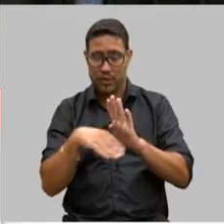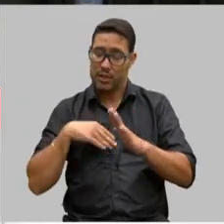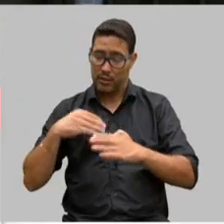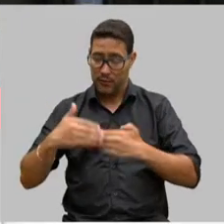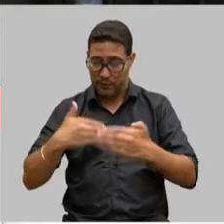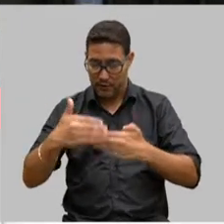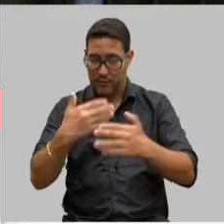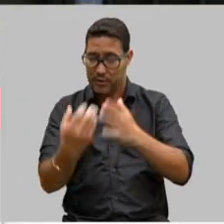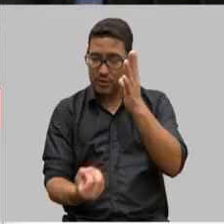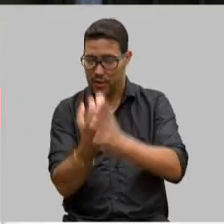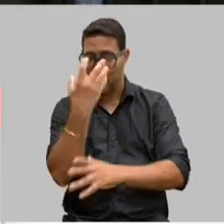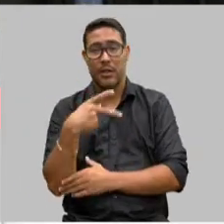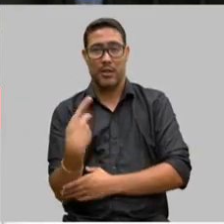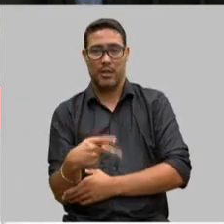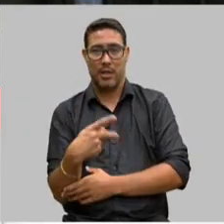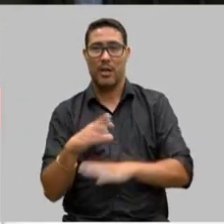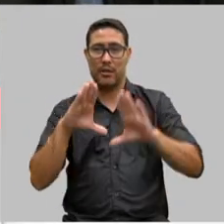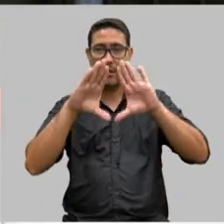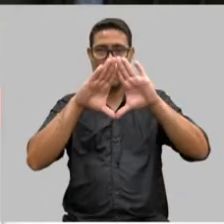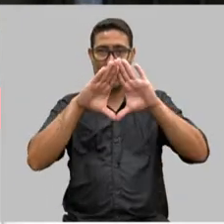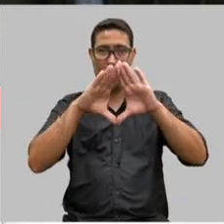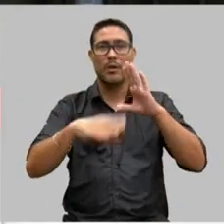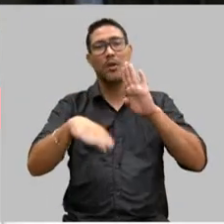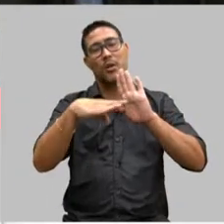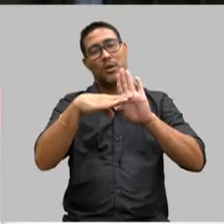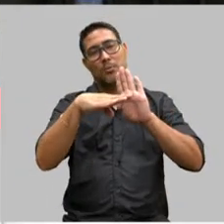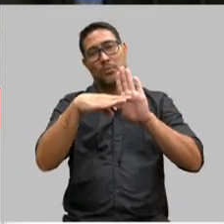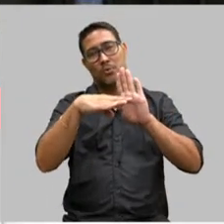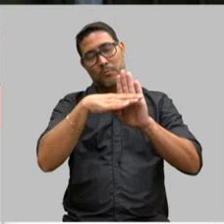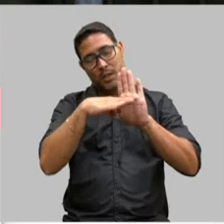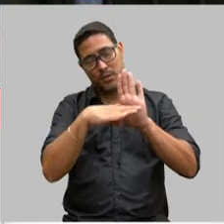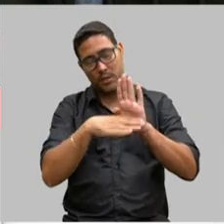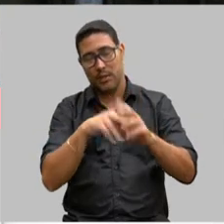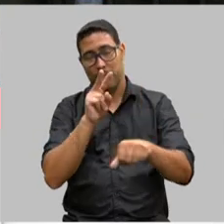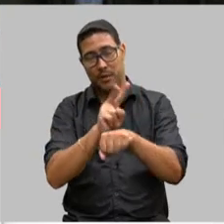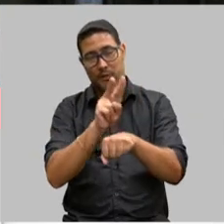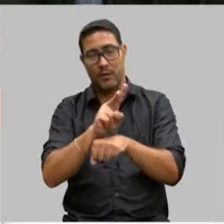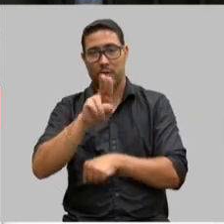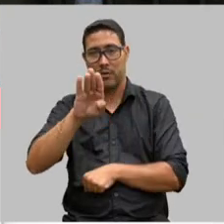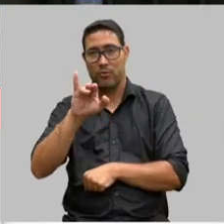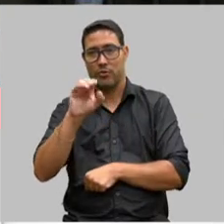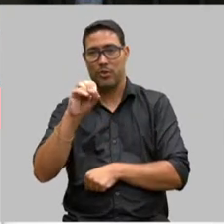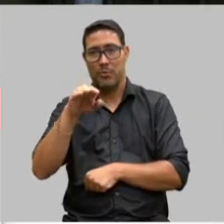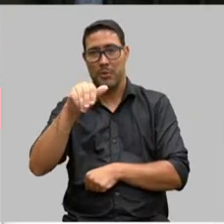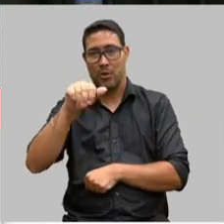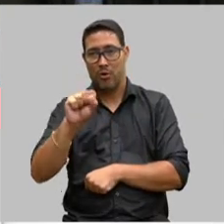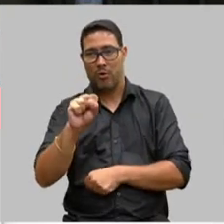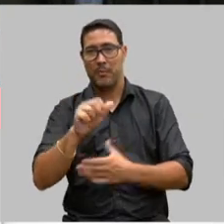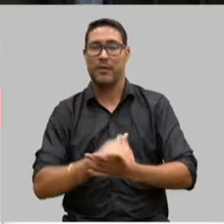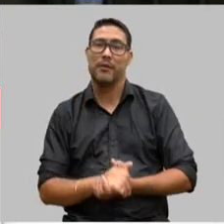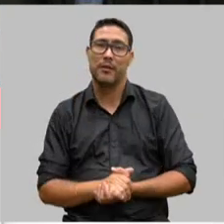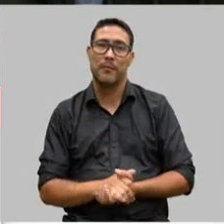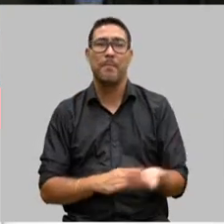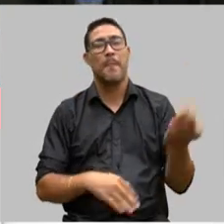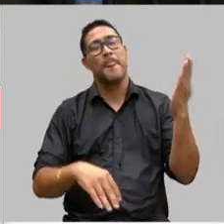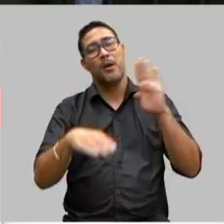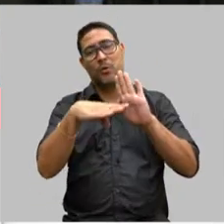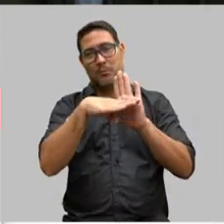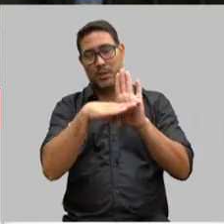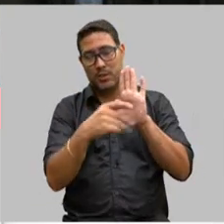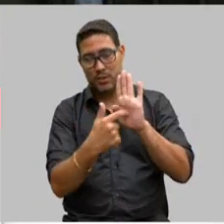na casa uma agenda para a preservação de biomas, uma agenda para as questões